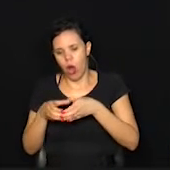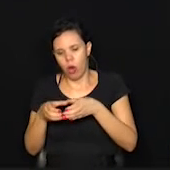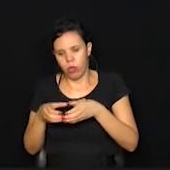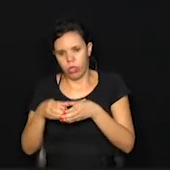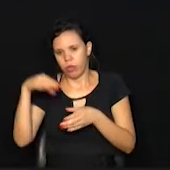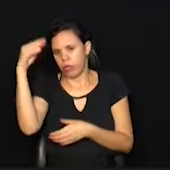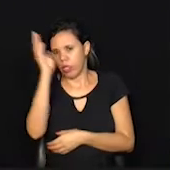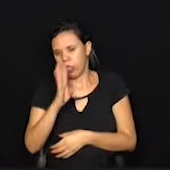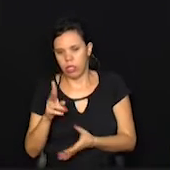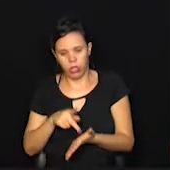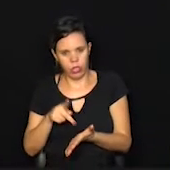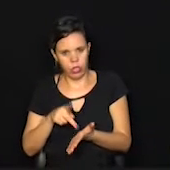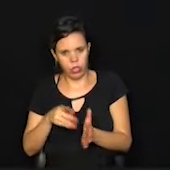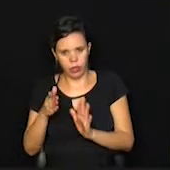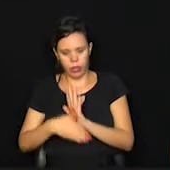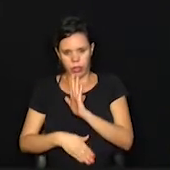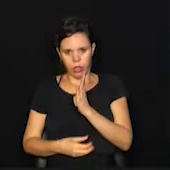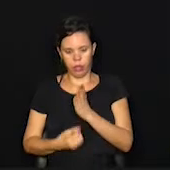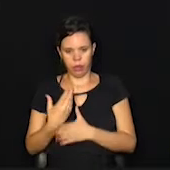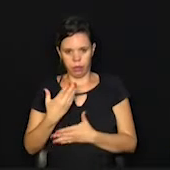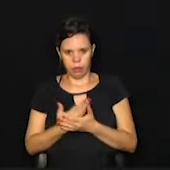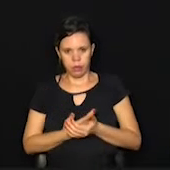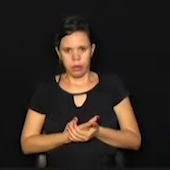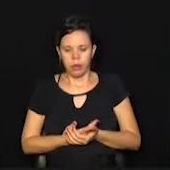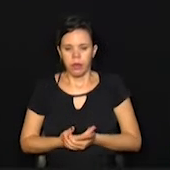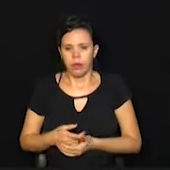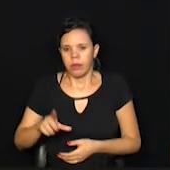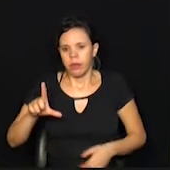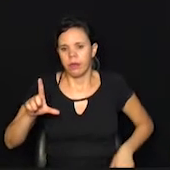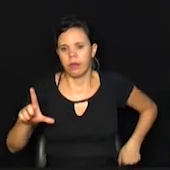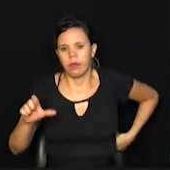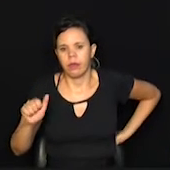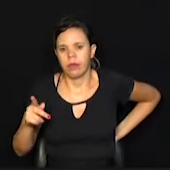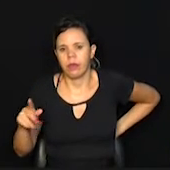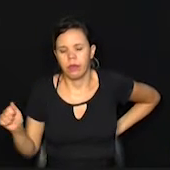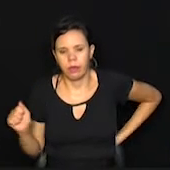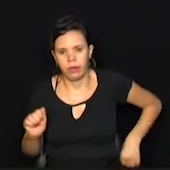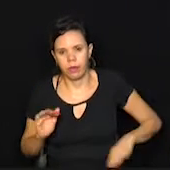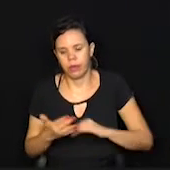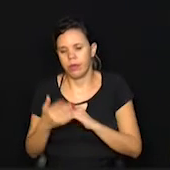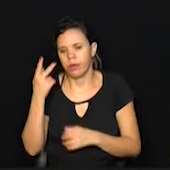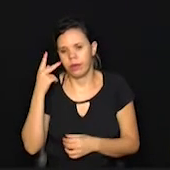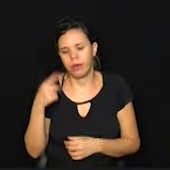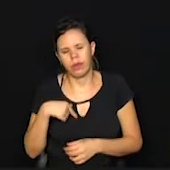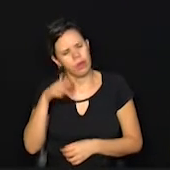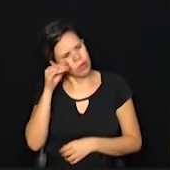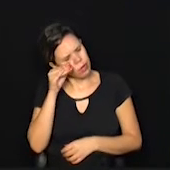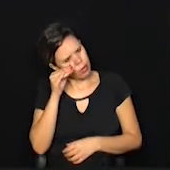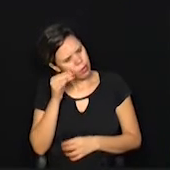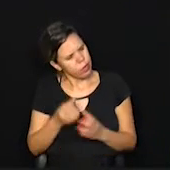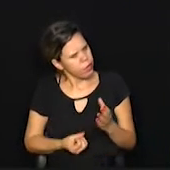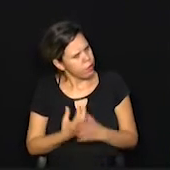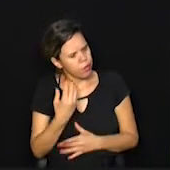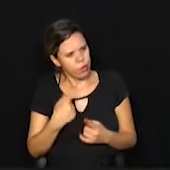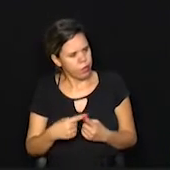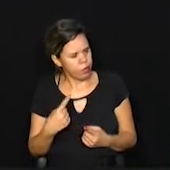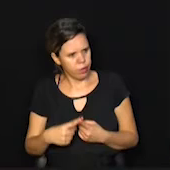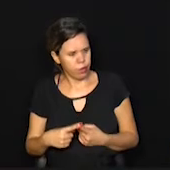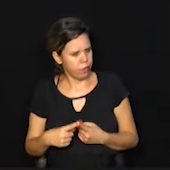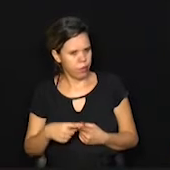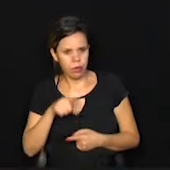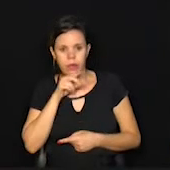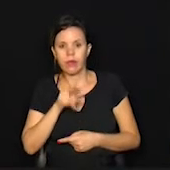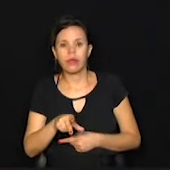da verdade exatamente sobre o que ocorreu na Lapa e esse depois veio à sua mente curioso porque o meu